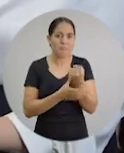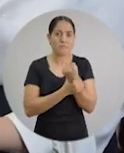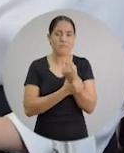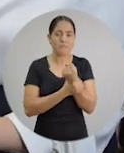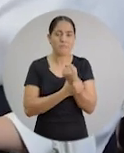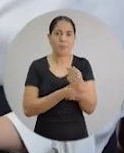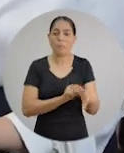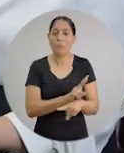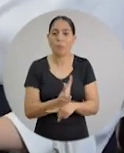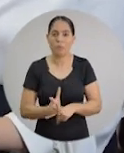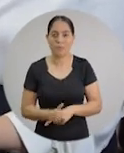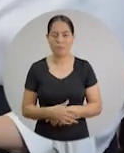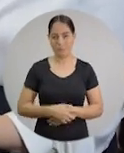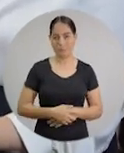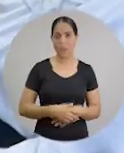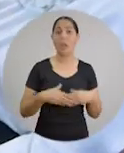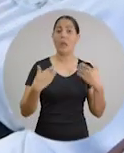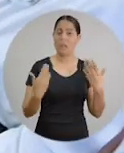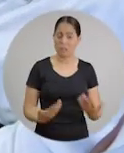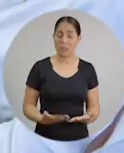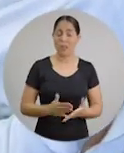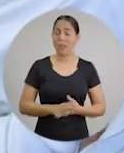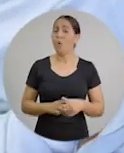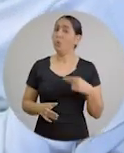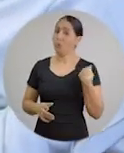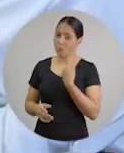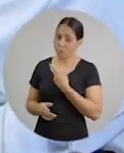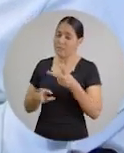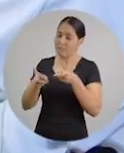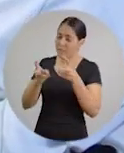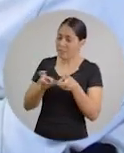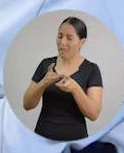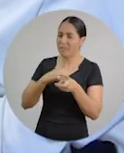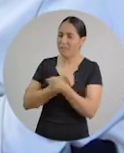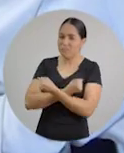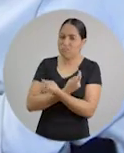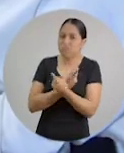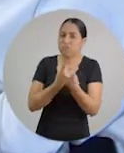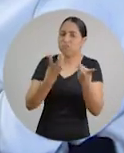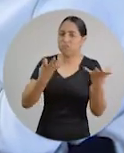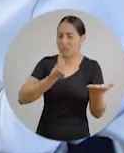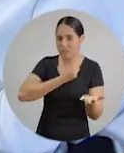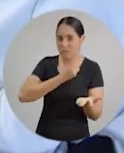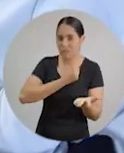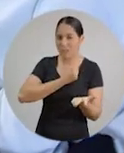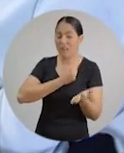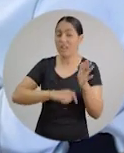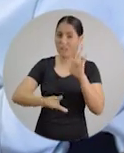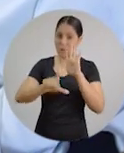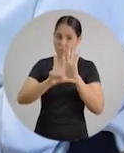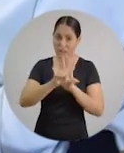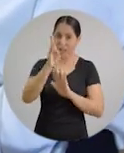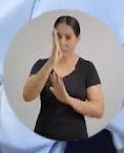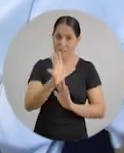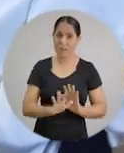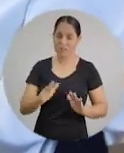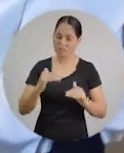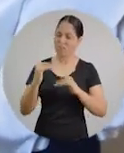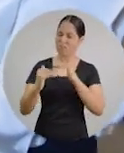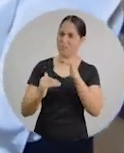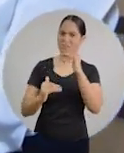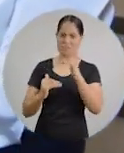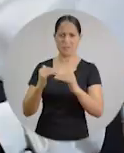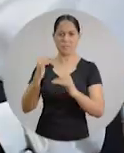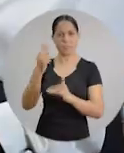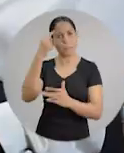procurarem proteção do Estado. A gente vê, então, números alarmantes em uma legislação brasileira que vem melhorando